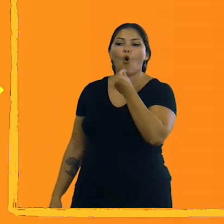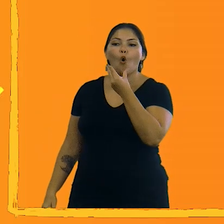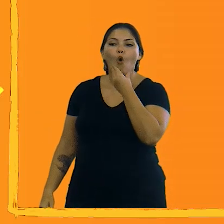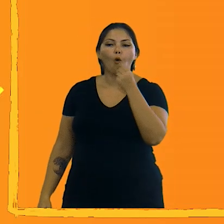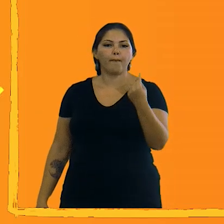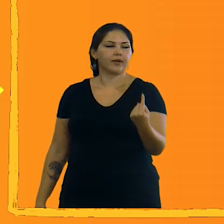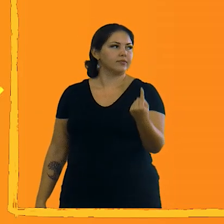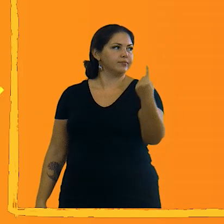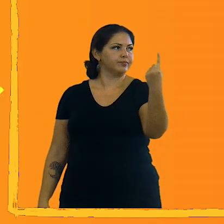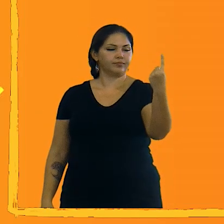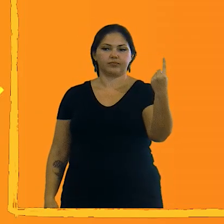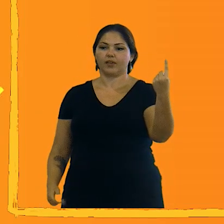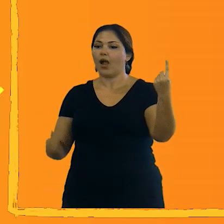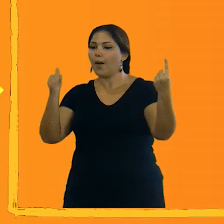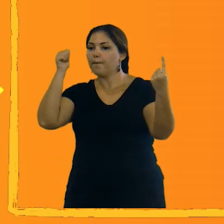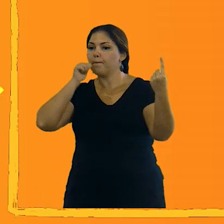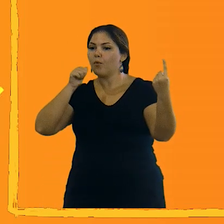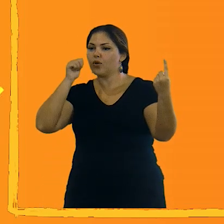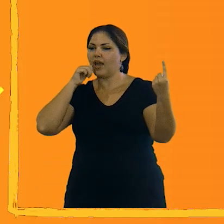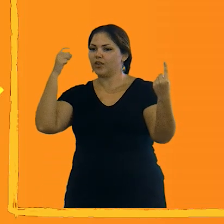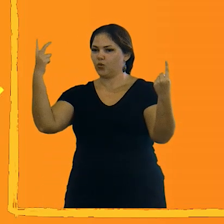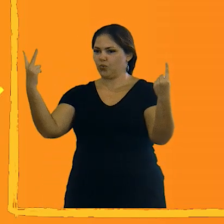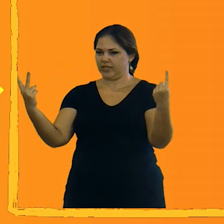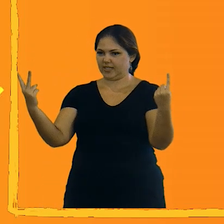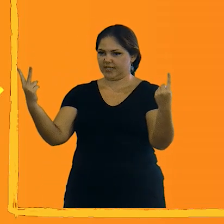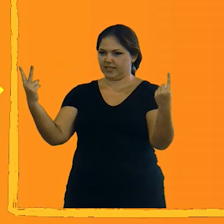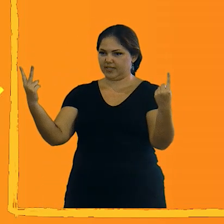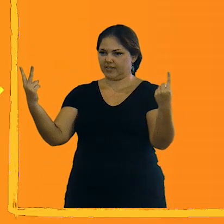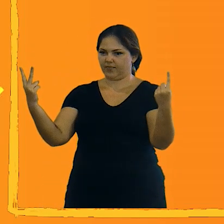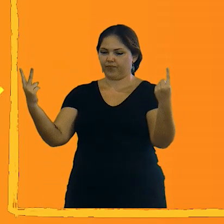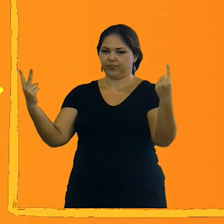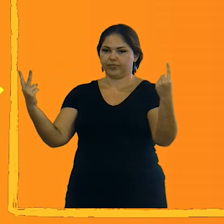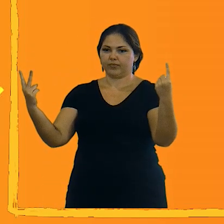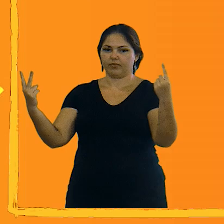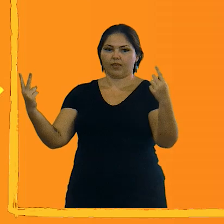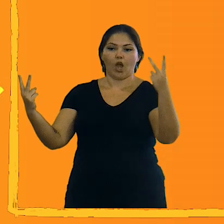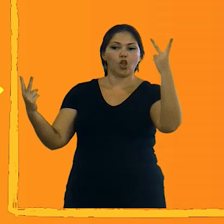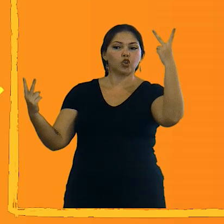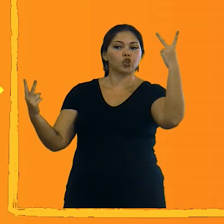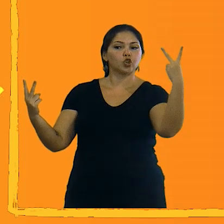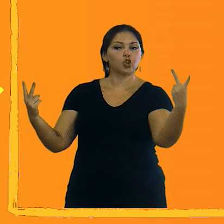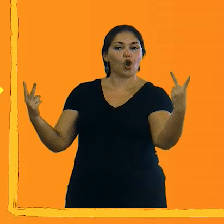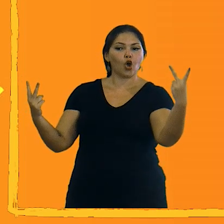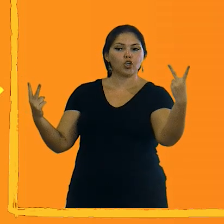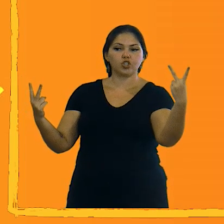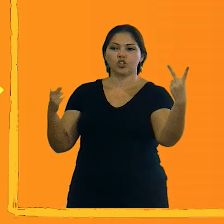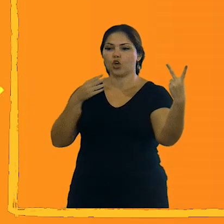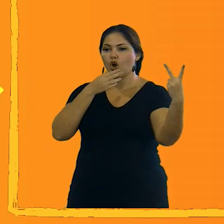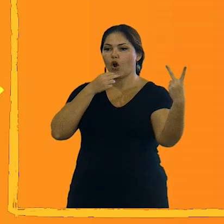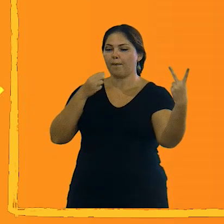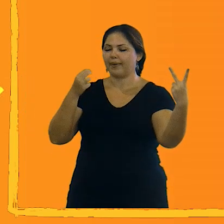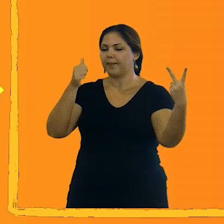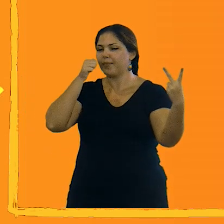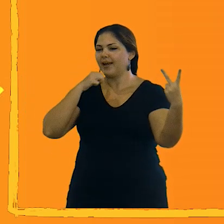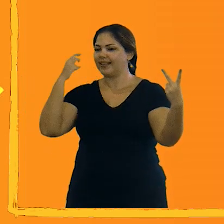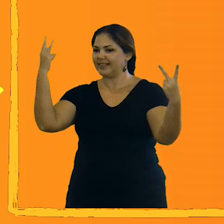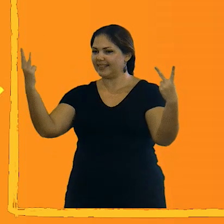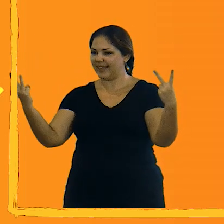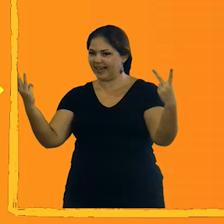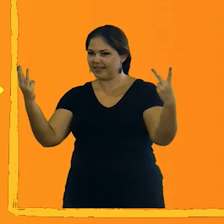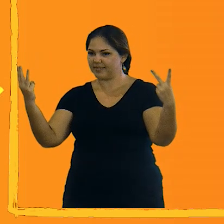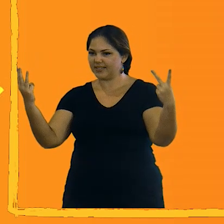homem duas mulheres dois homens três mulheres